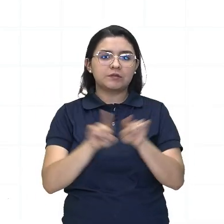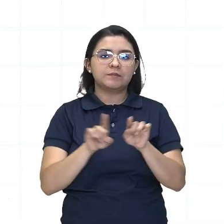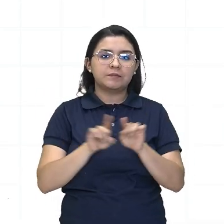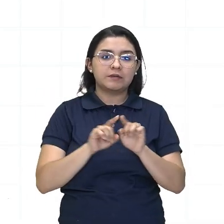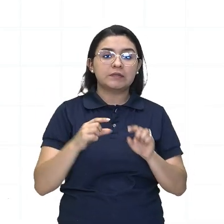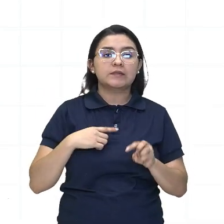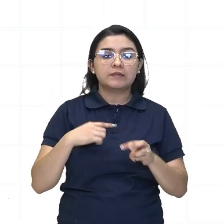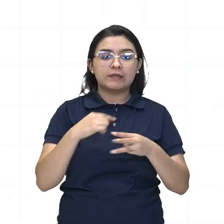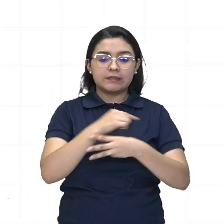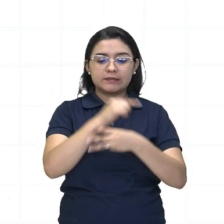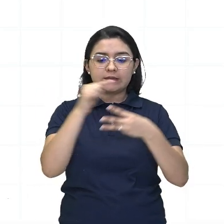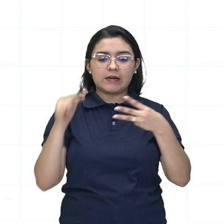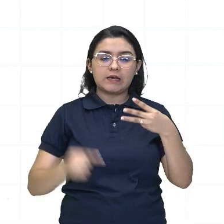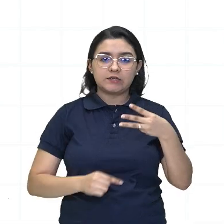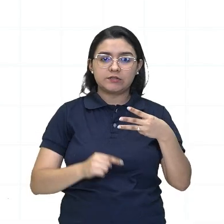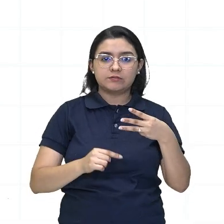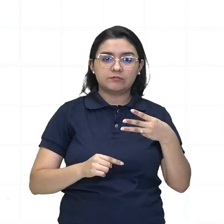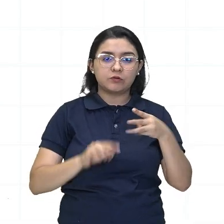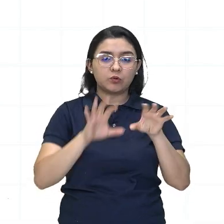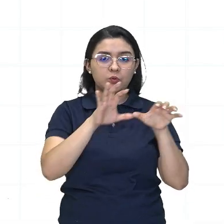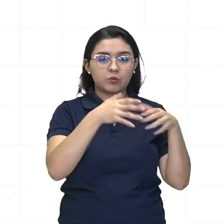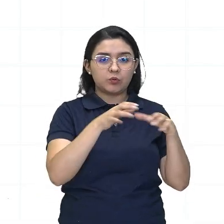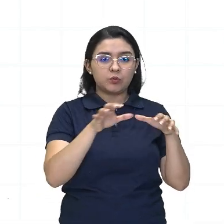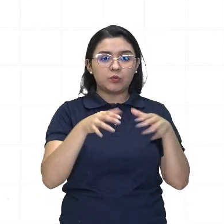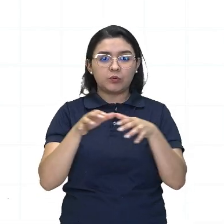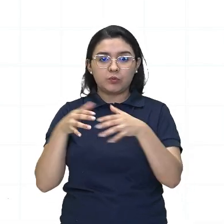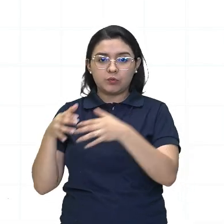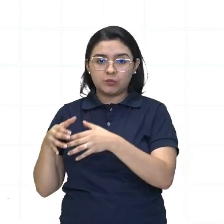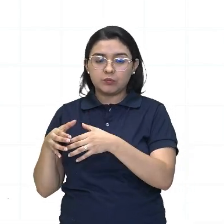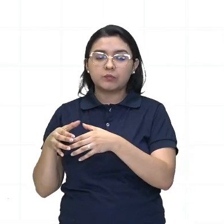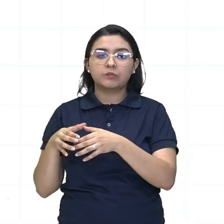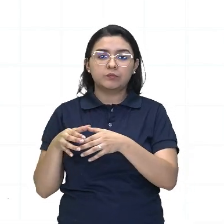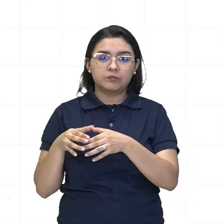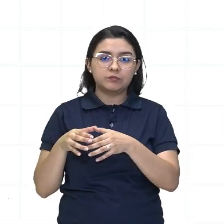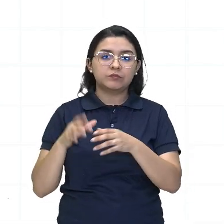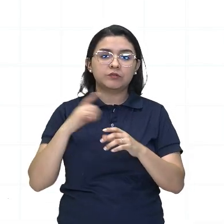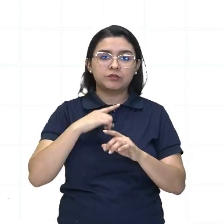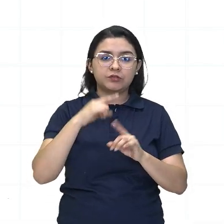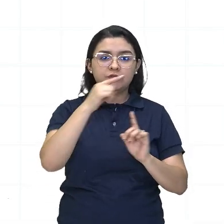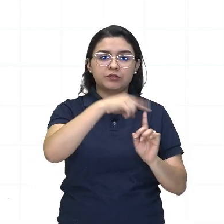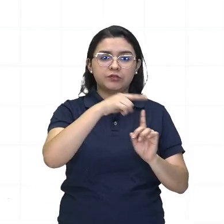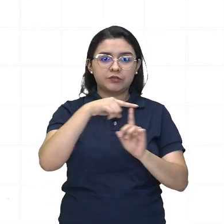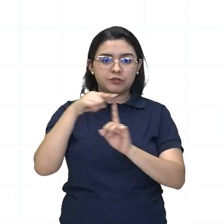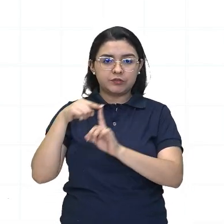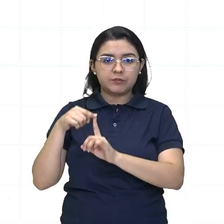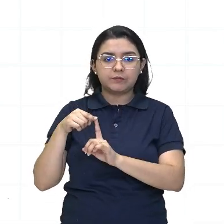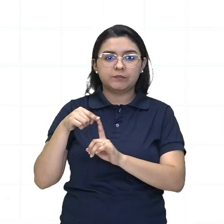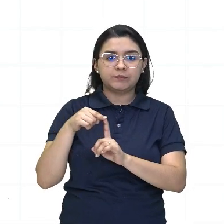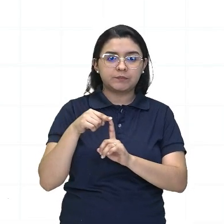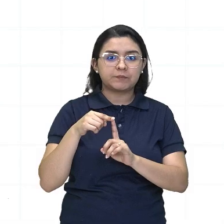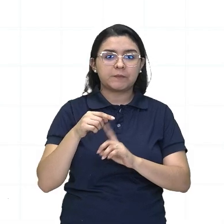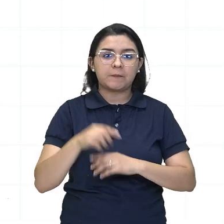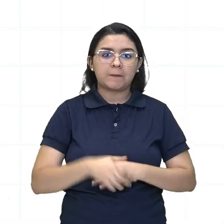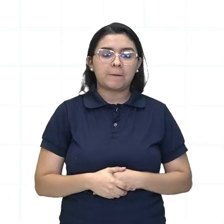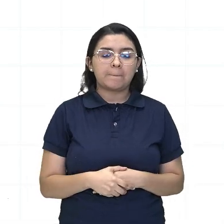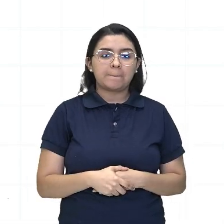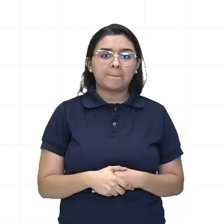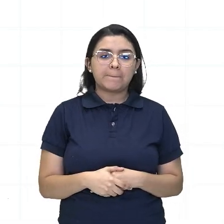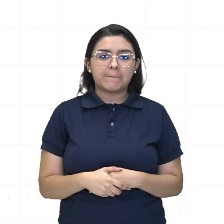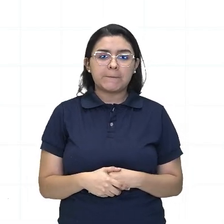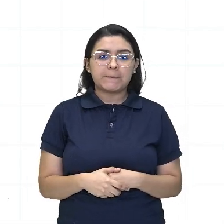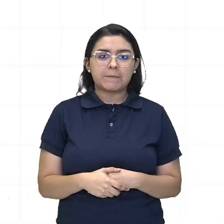em 3 categorias, né, que nós vimos. É a mata de terra firme, mata de igapó e a mata de várzea,